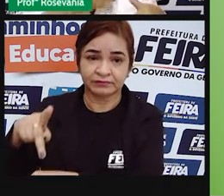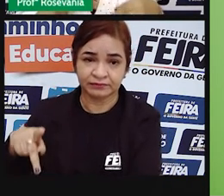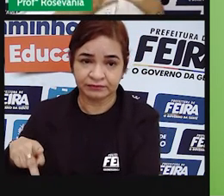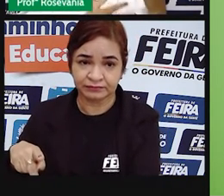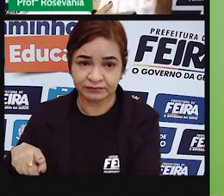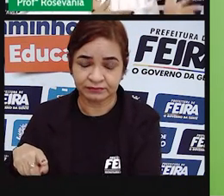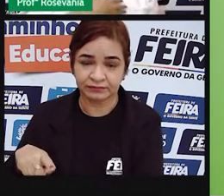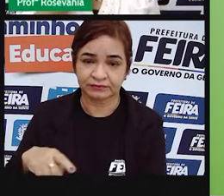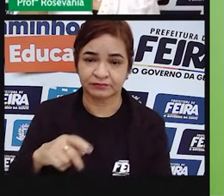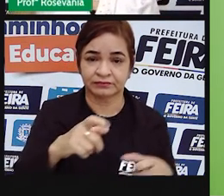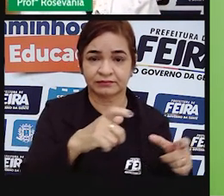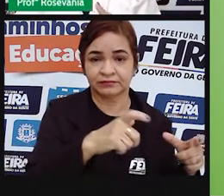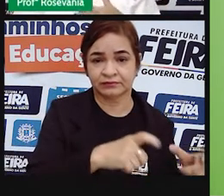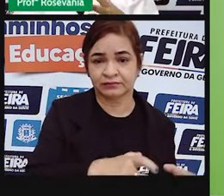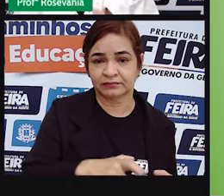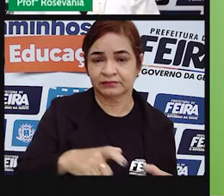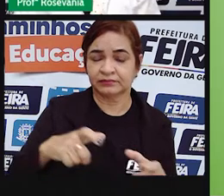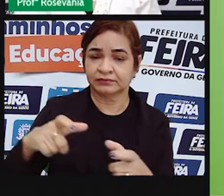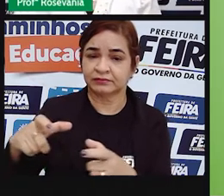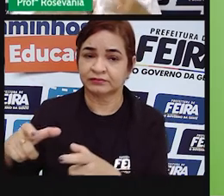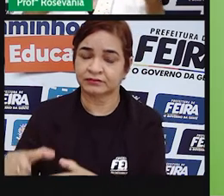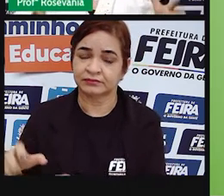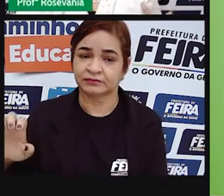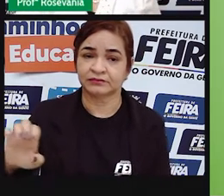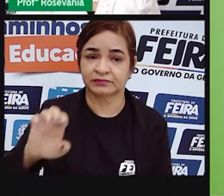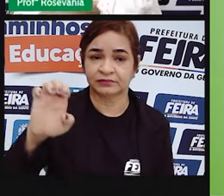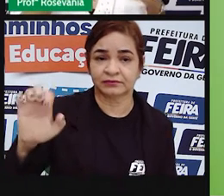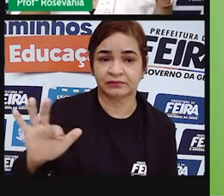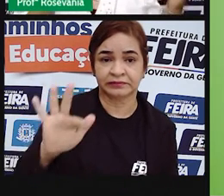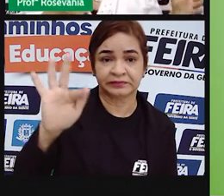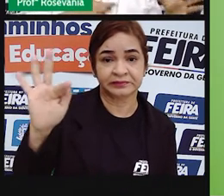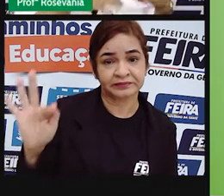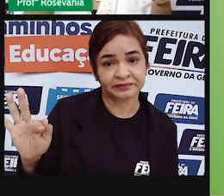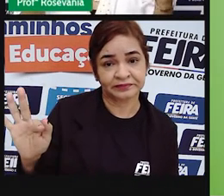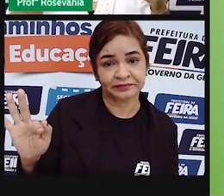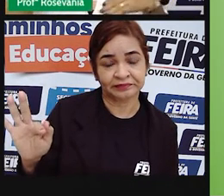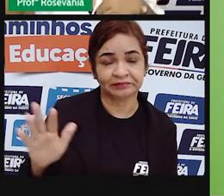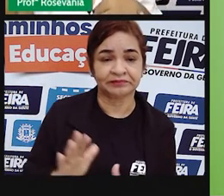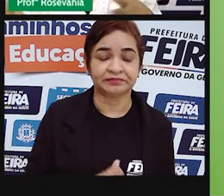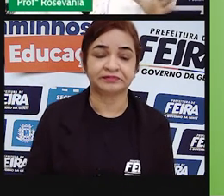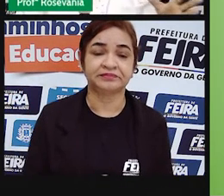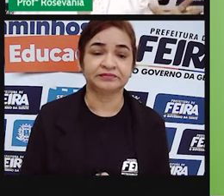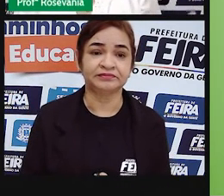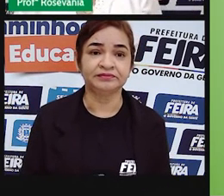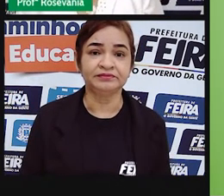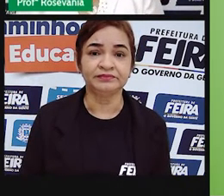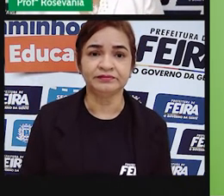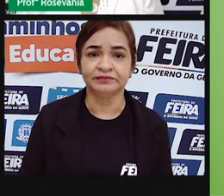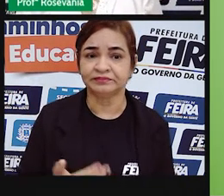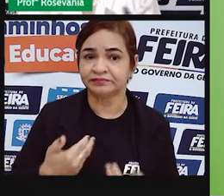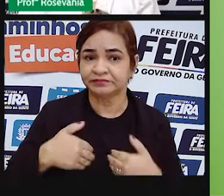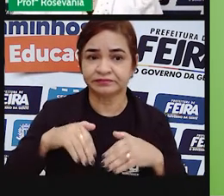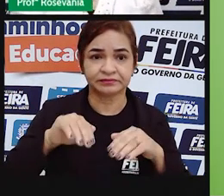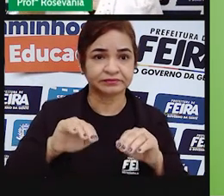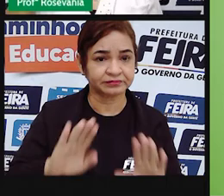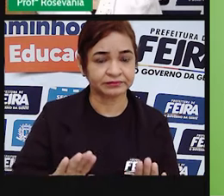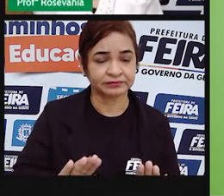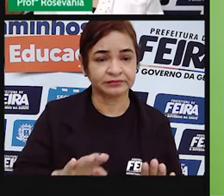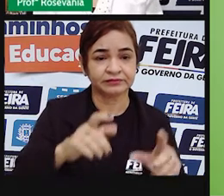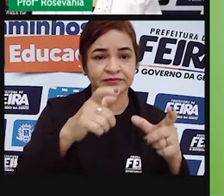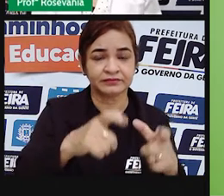governo né seja ele municipal e estadual ou federal mudou o nome grego foi embora para outro canto